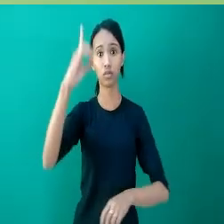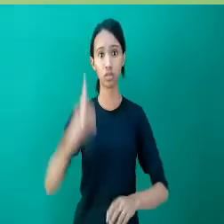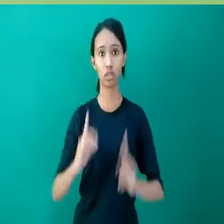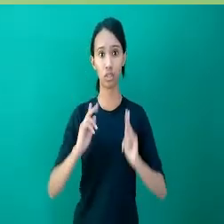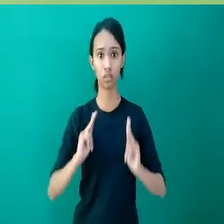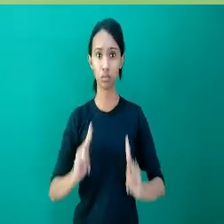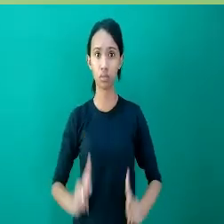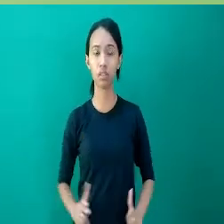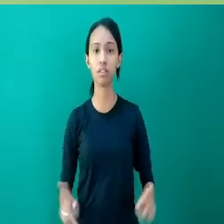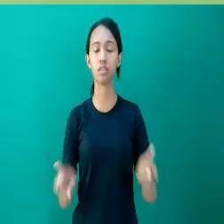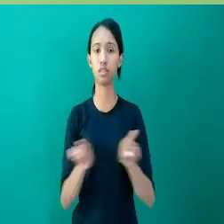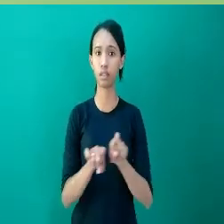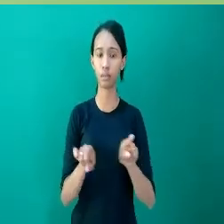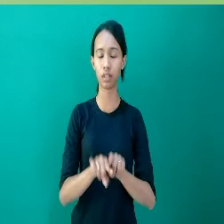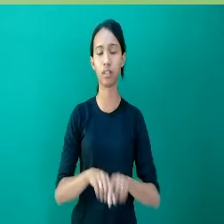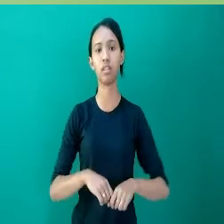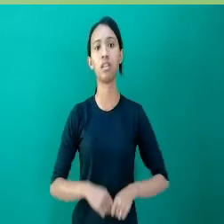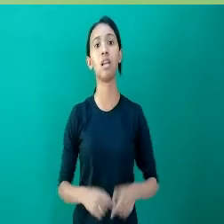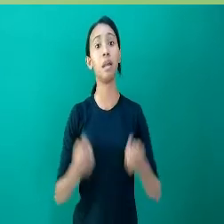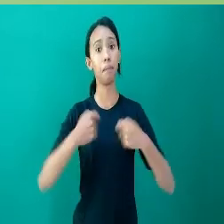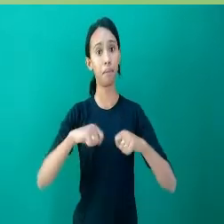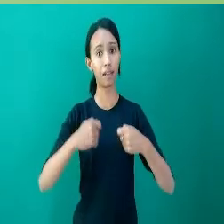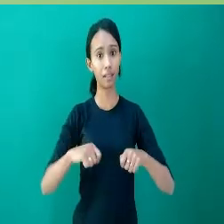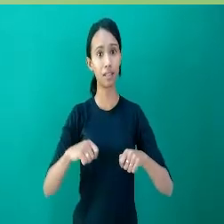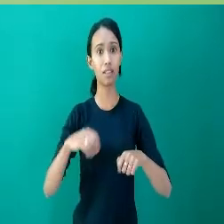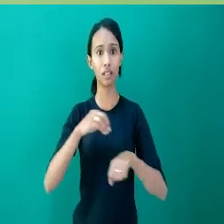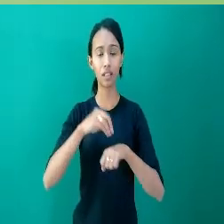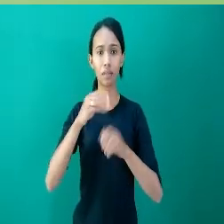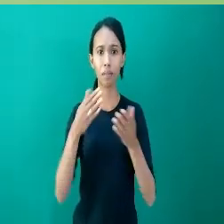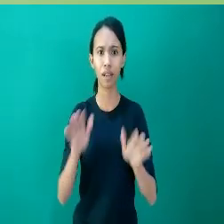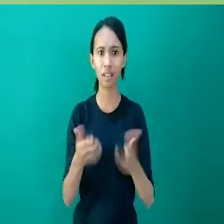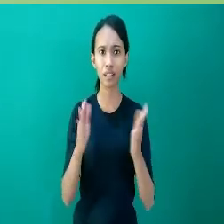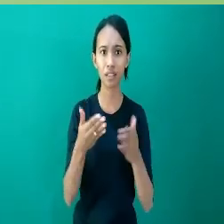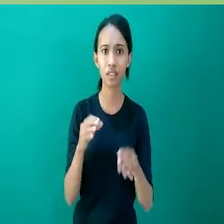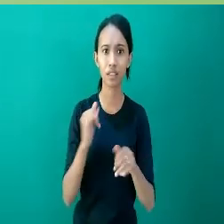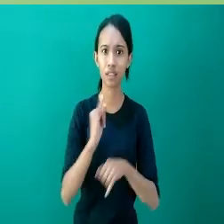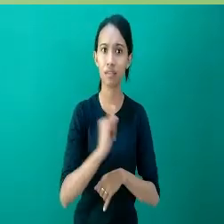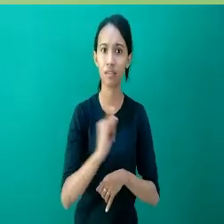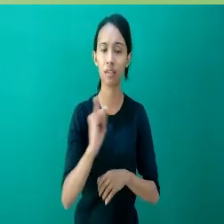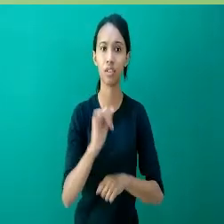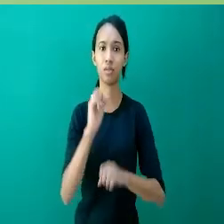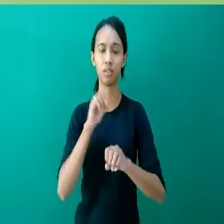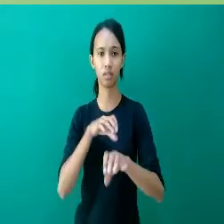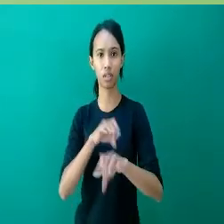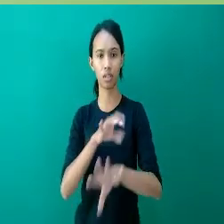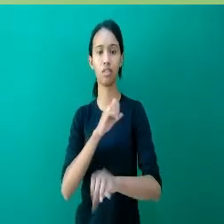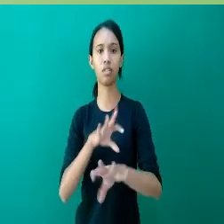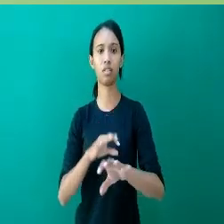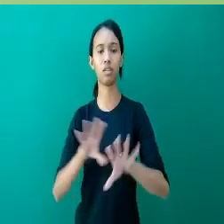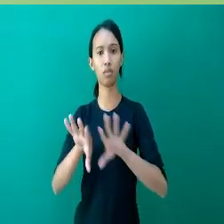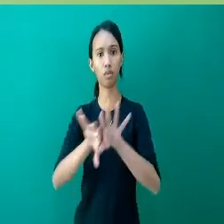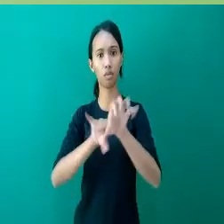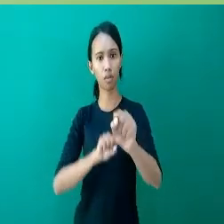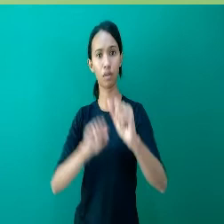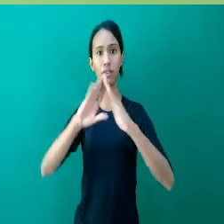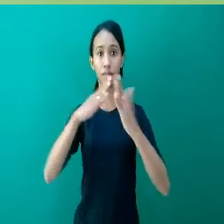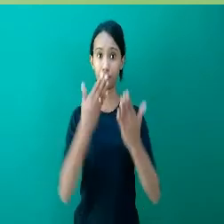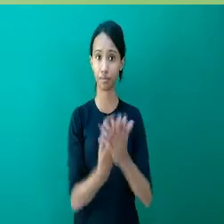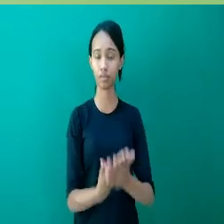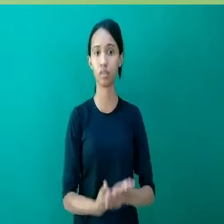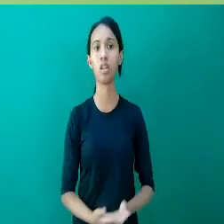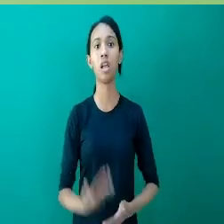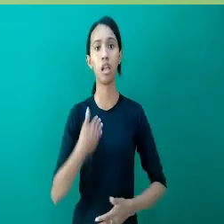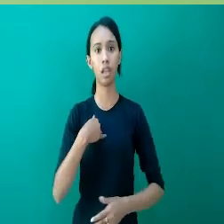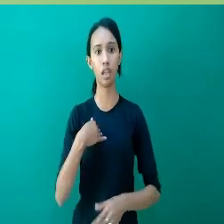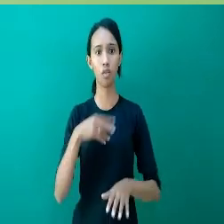direitos humanos, para isso precisa ter mais investimento na educação, mais formação na escola. Então, eu,